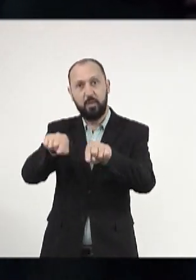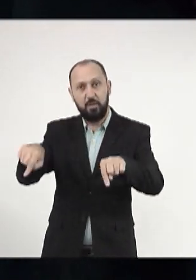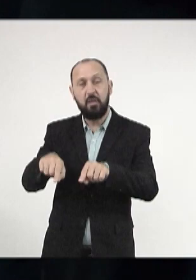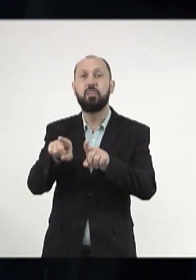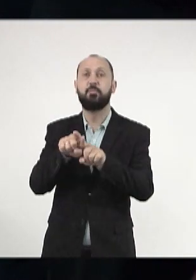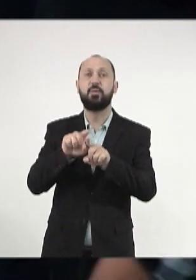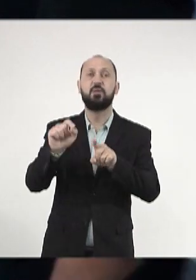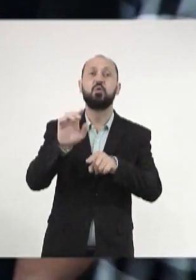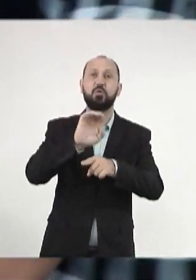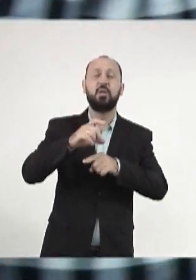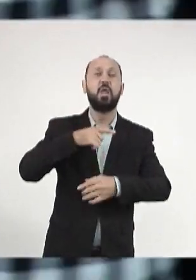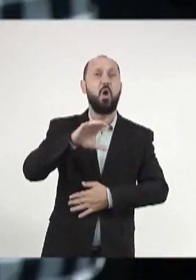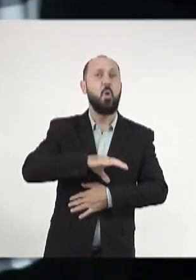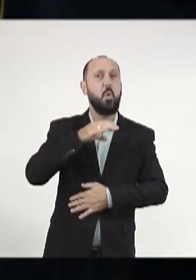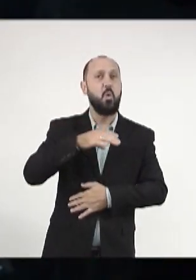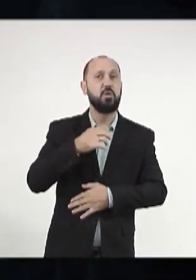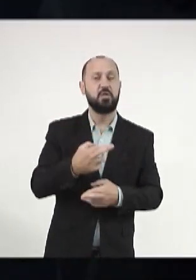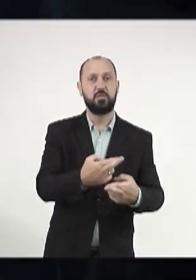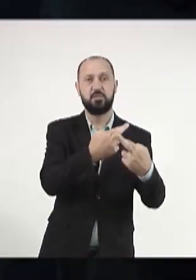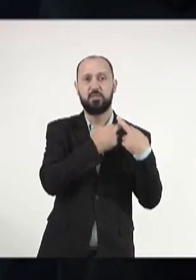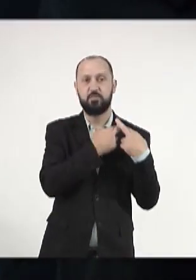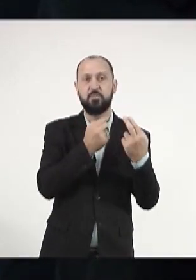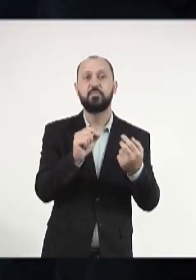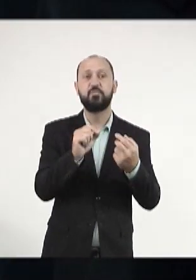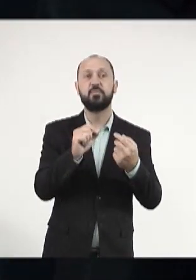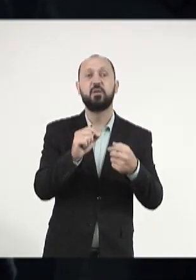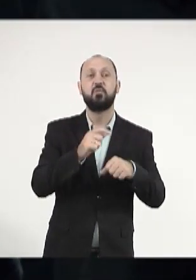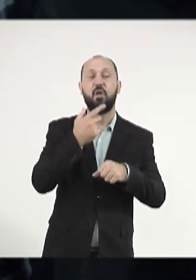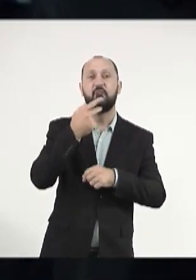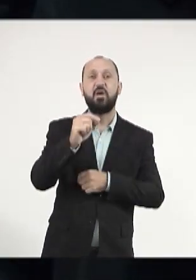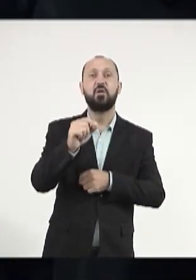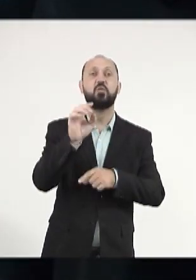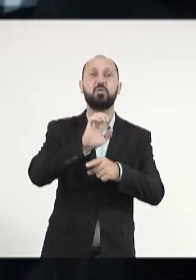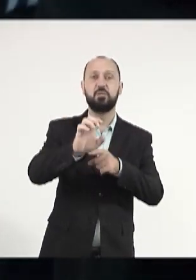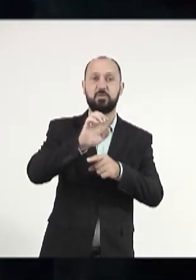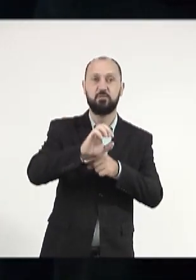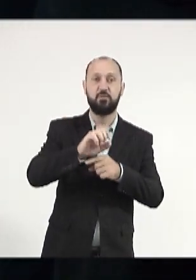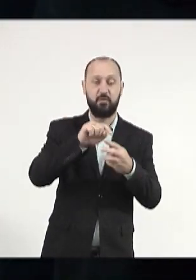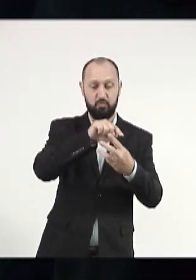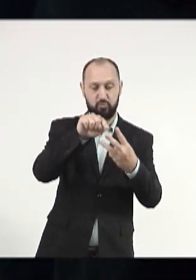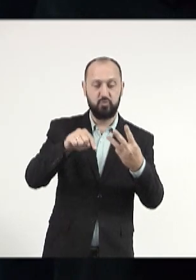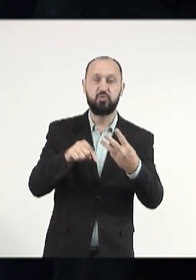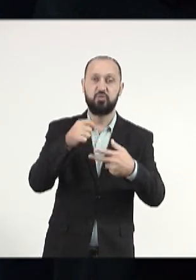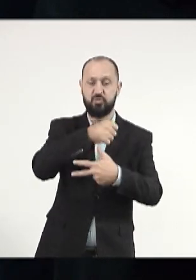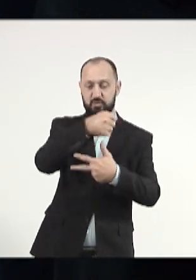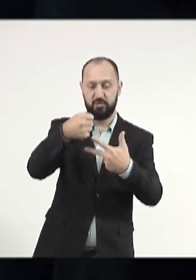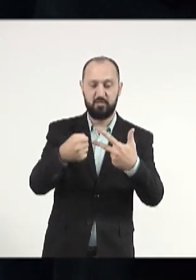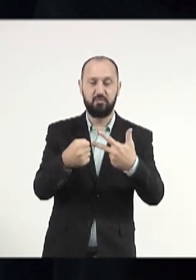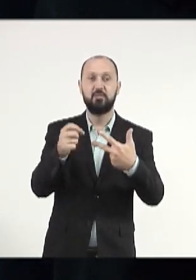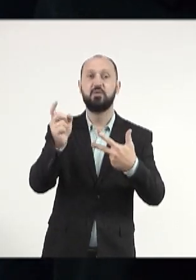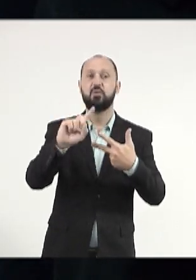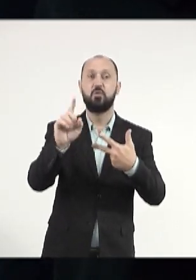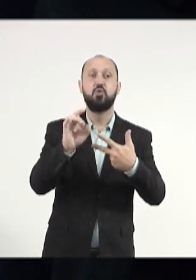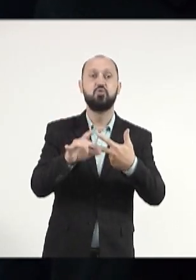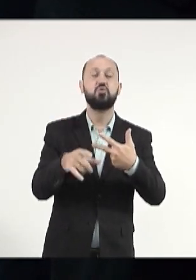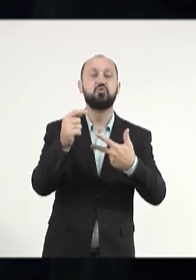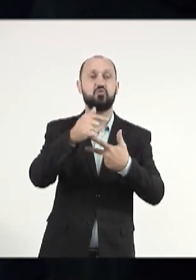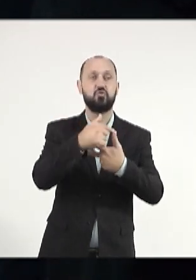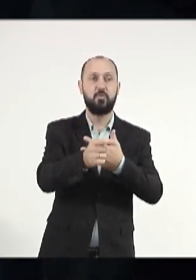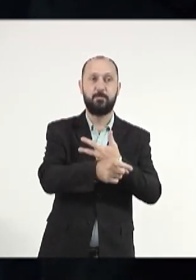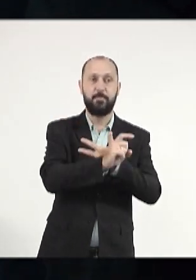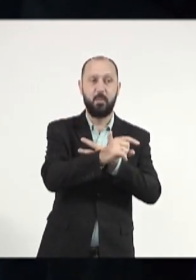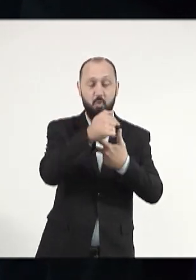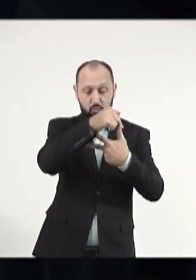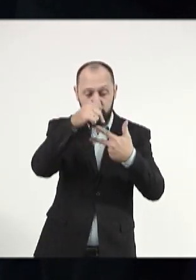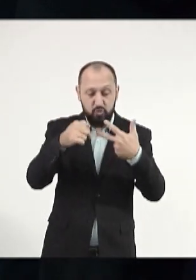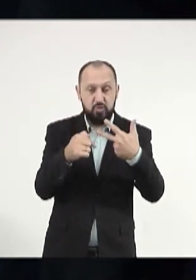preciso que o Estado tenha a coragem de assumir essa responsabilidade. E, quando eu falo Estado, eu estou falando dos 3 poderes. Não é só do Poder Executivo. Os